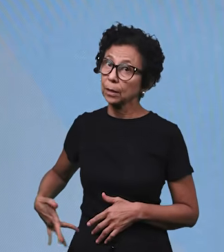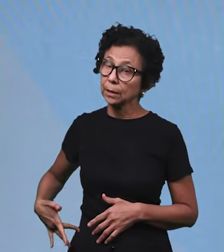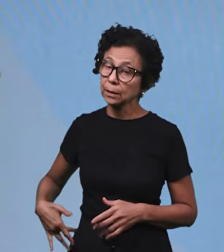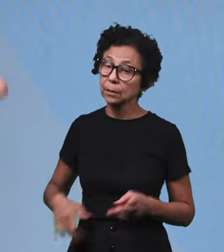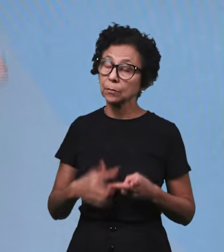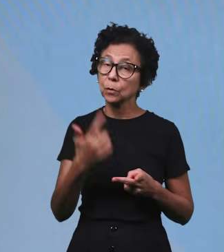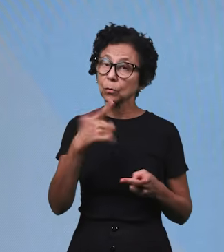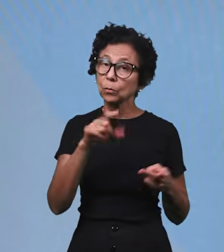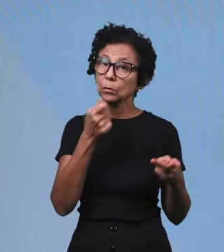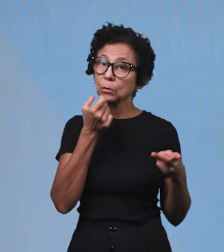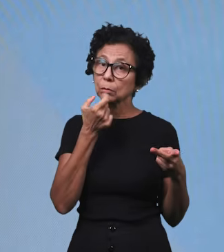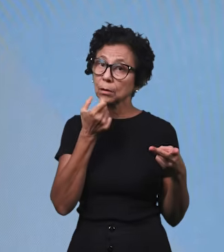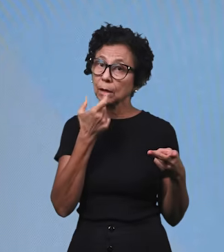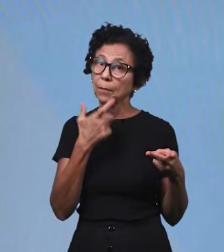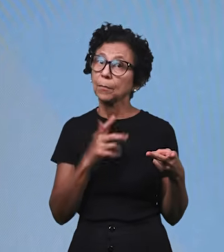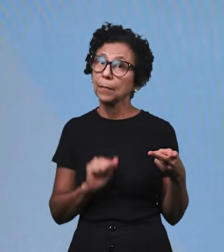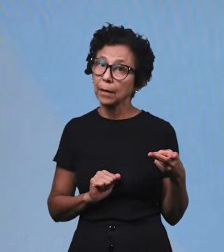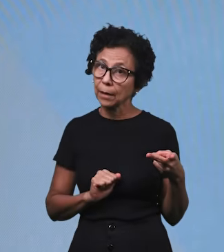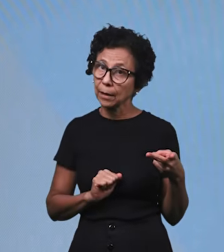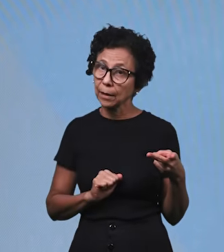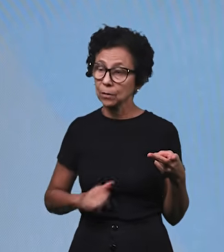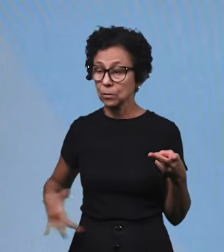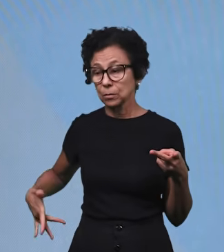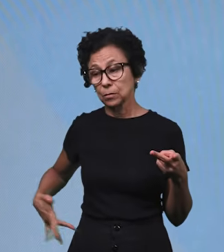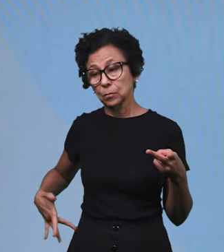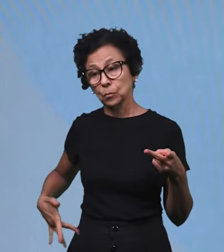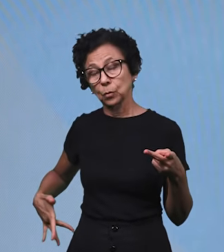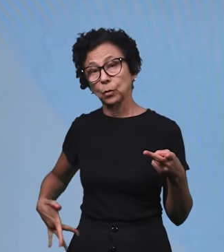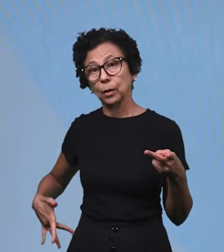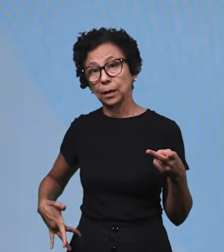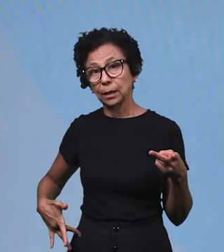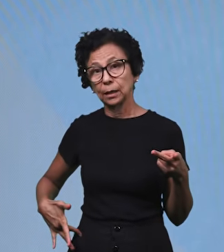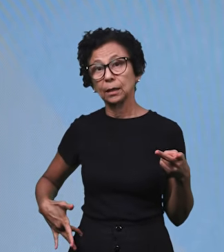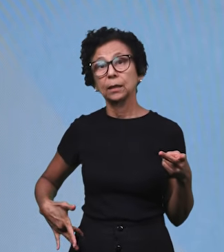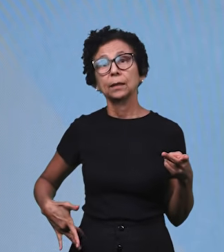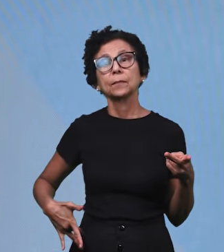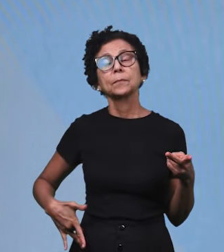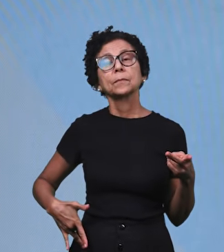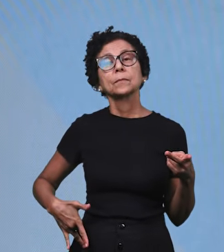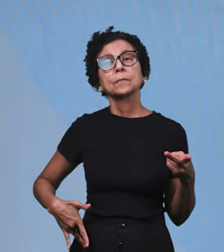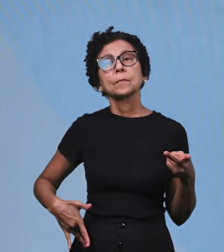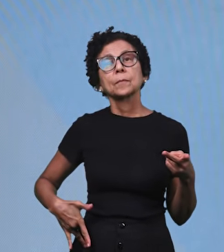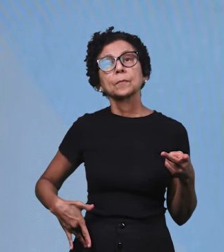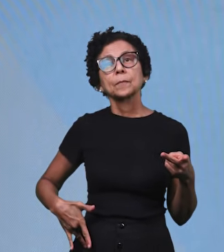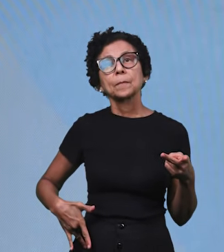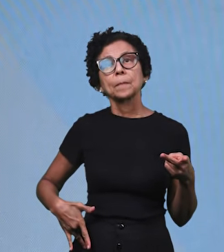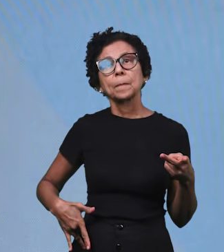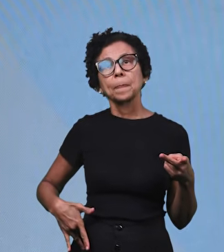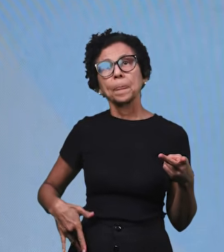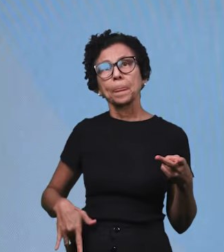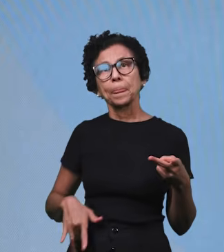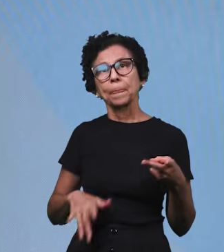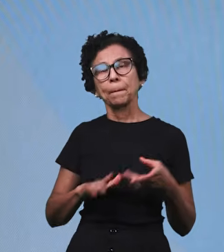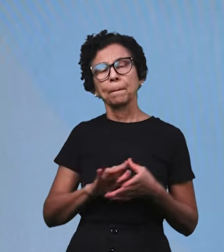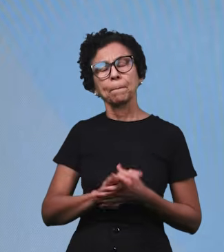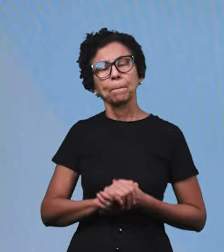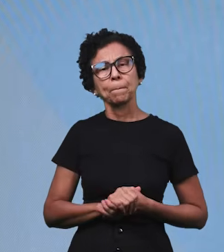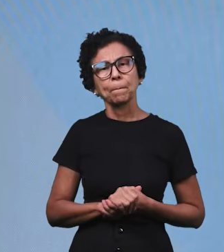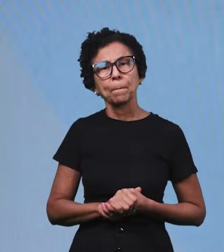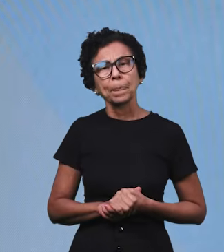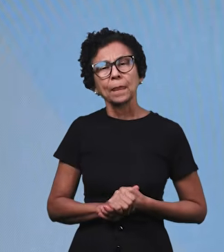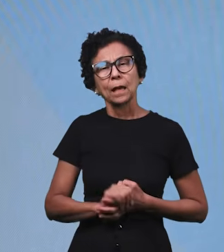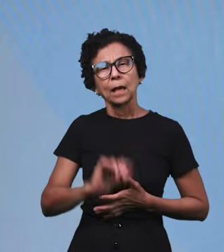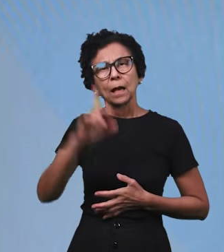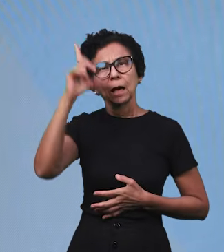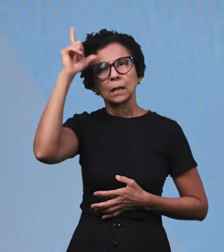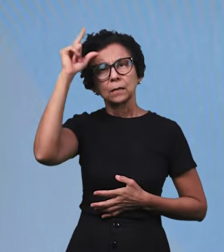outro remédio que causa dano renal e que as pessoas usam indiscriminadamente, né? Os inibidores de bomba de próton